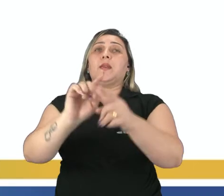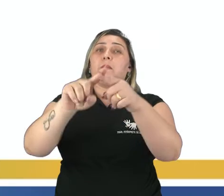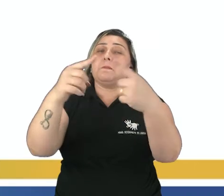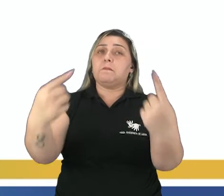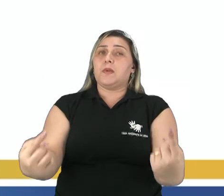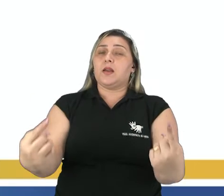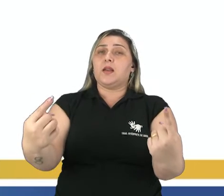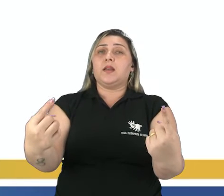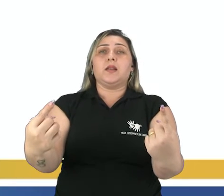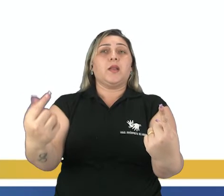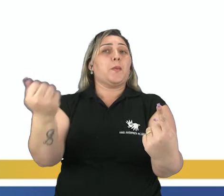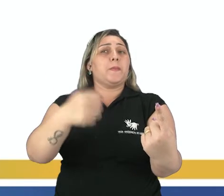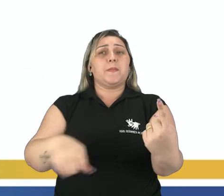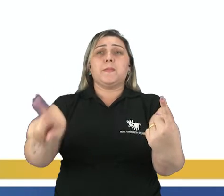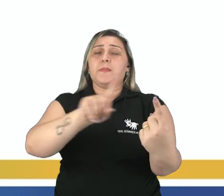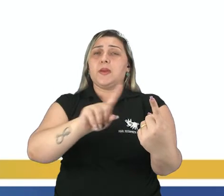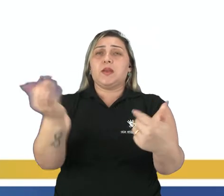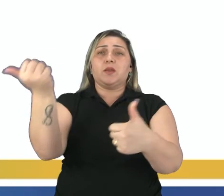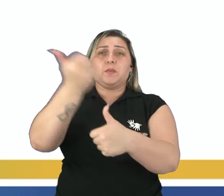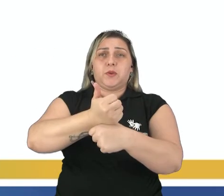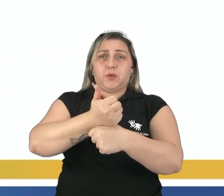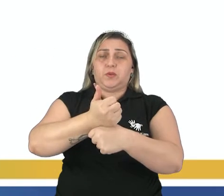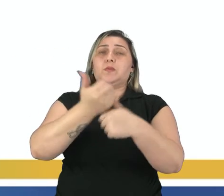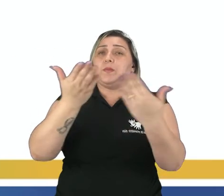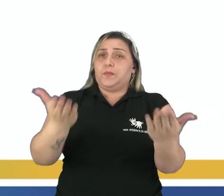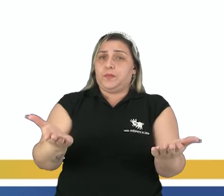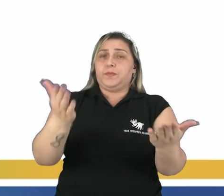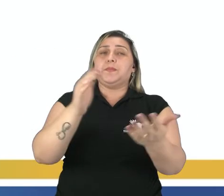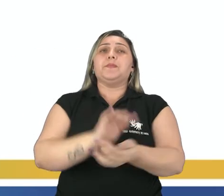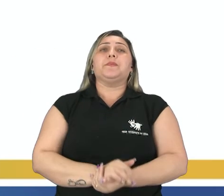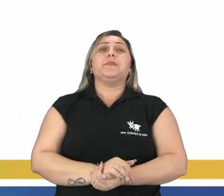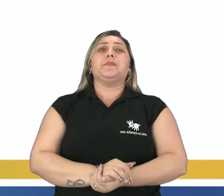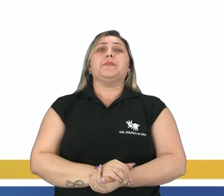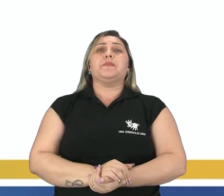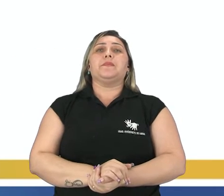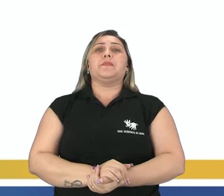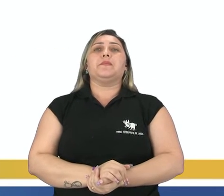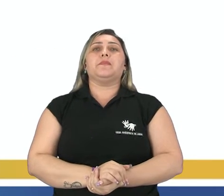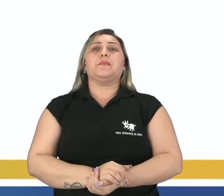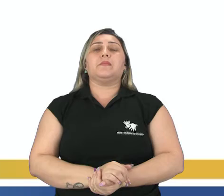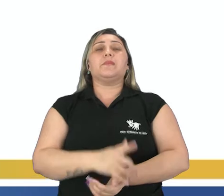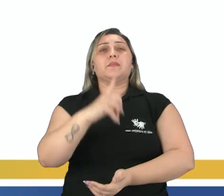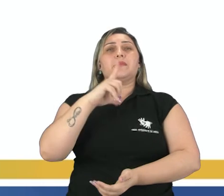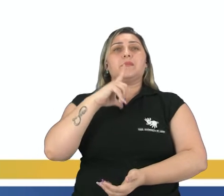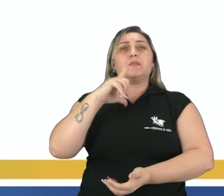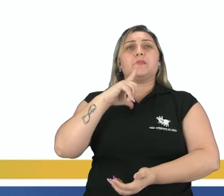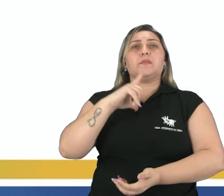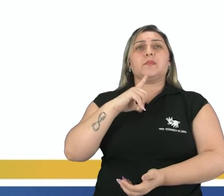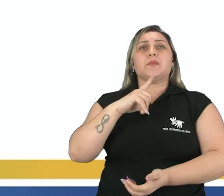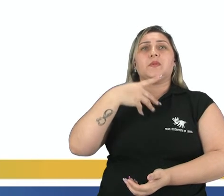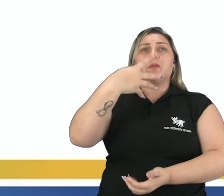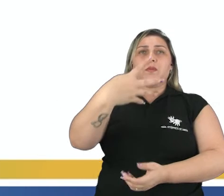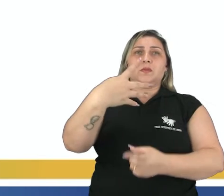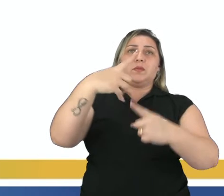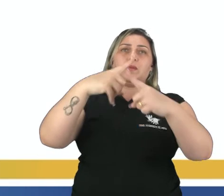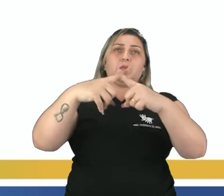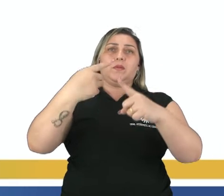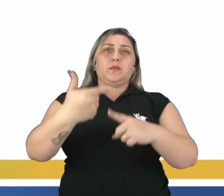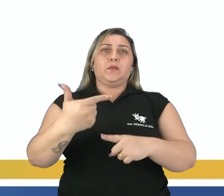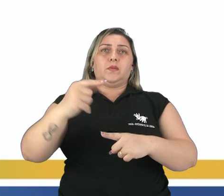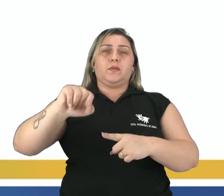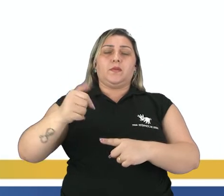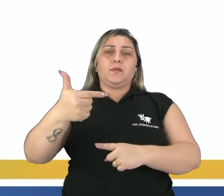aí nós não vamos mexer com o π nesse momento. E nós temos aí o 4 vezes